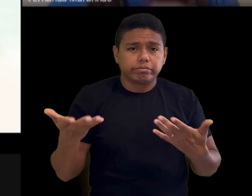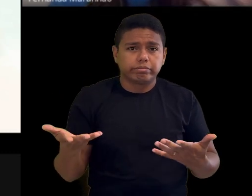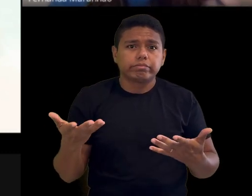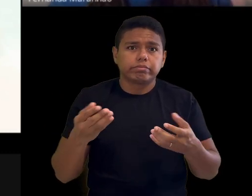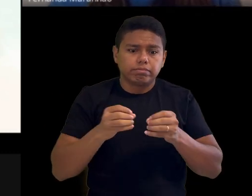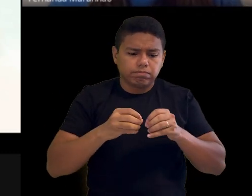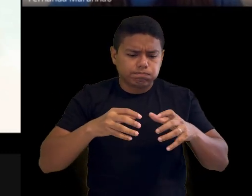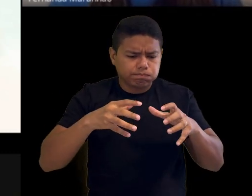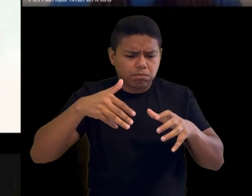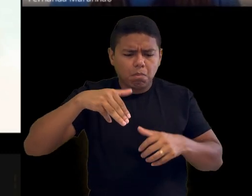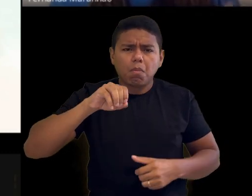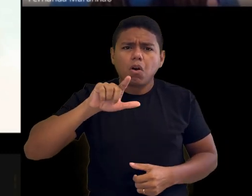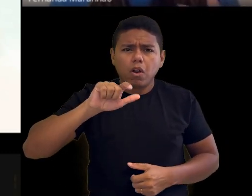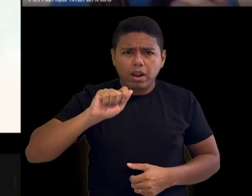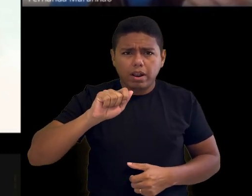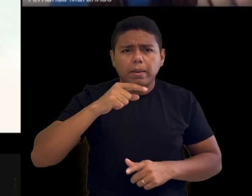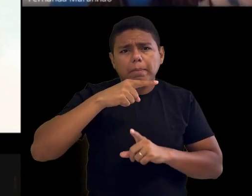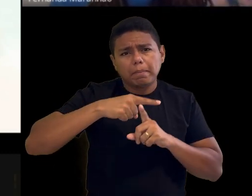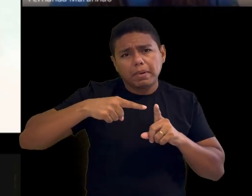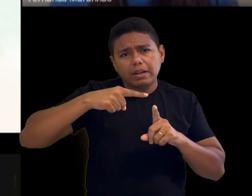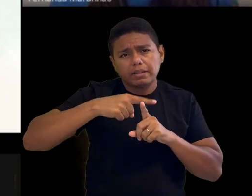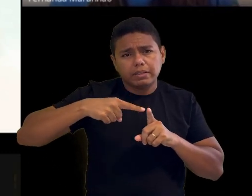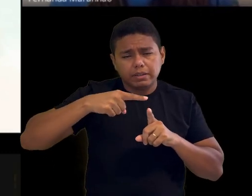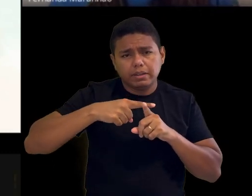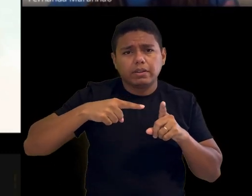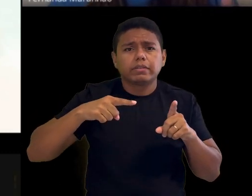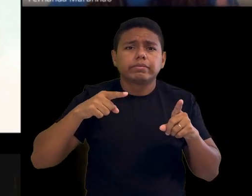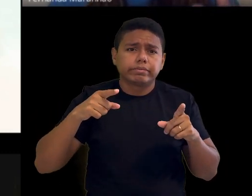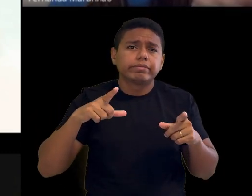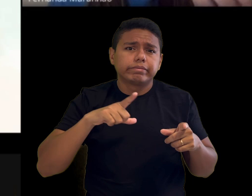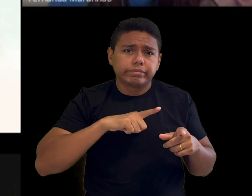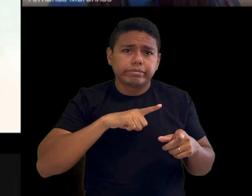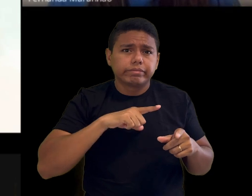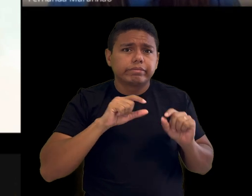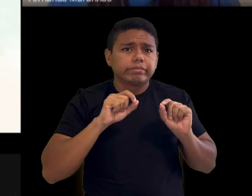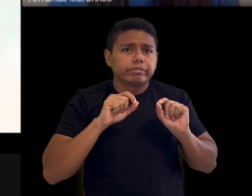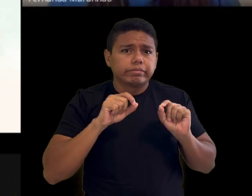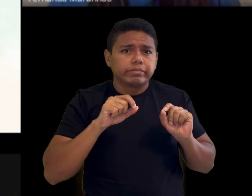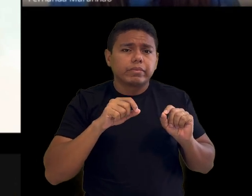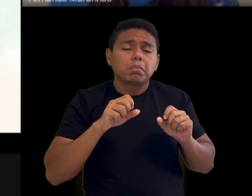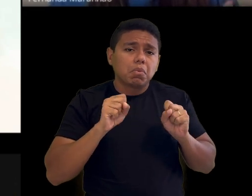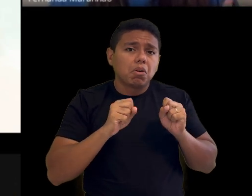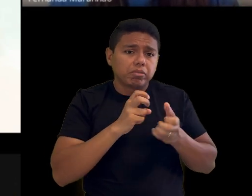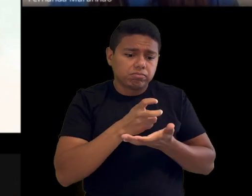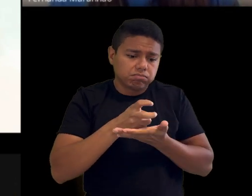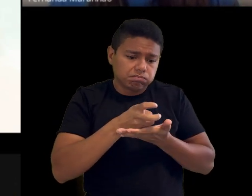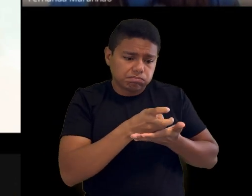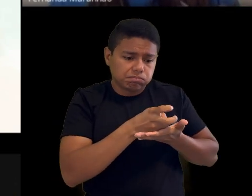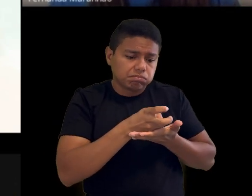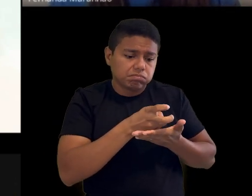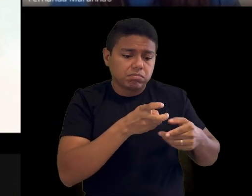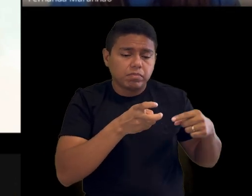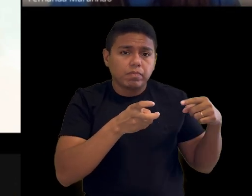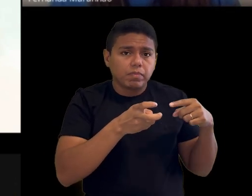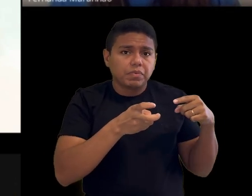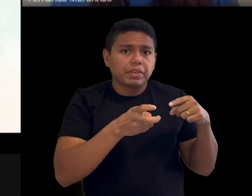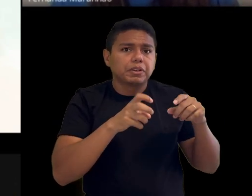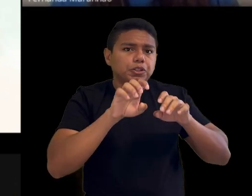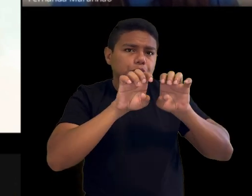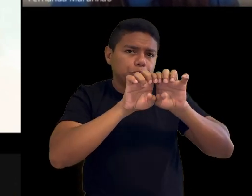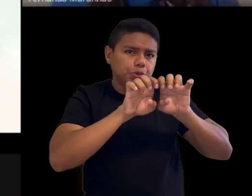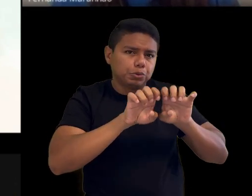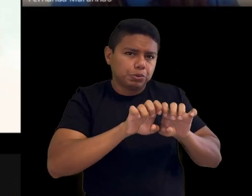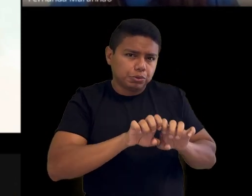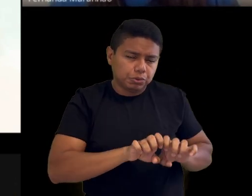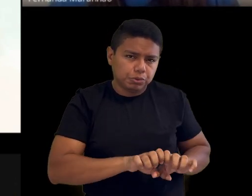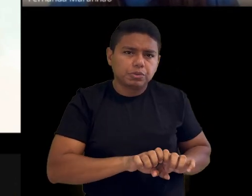que apolicefálico normalmente forma-se um feto que tem alterações estruturais, que tem importante restrição de crescimento, em